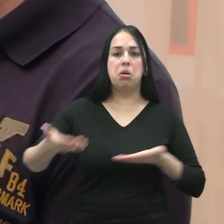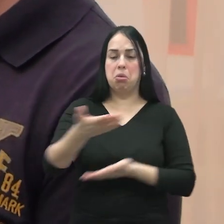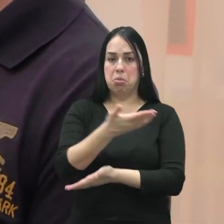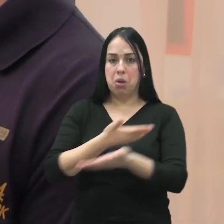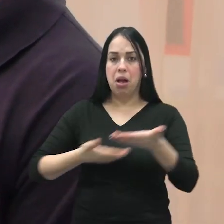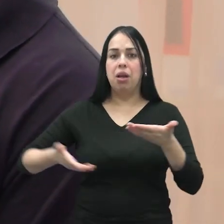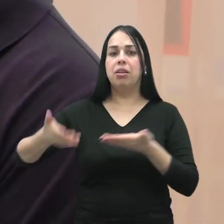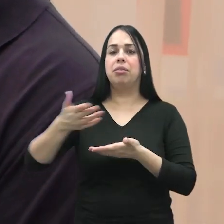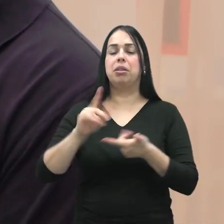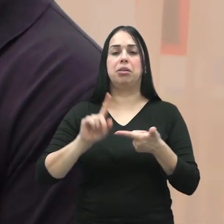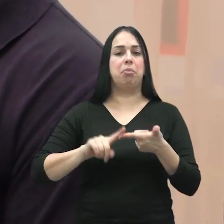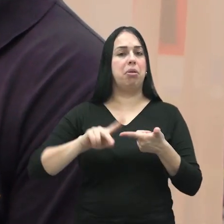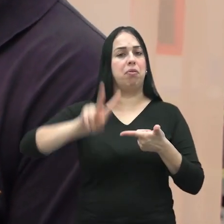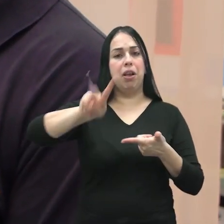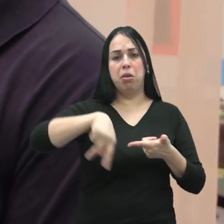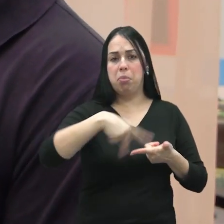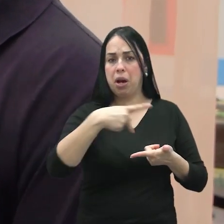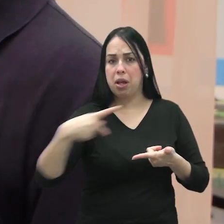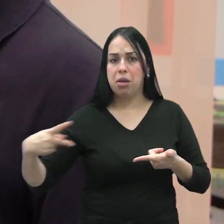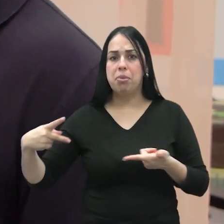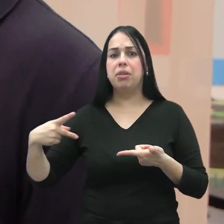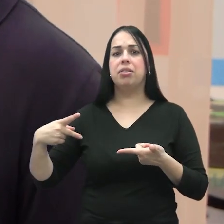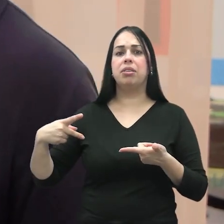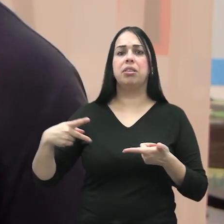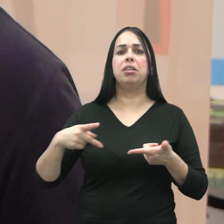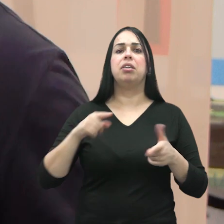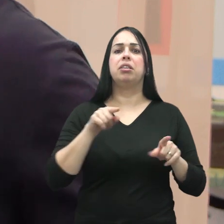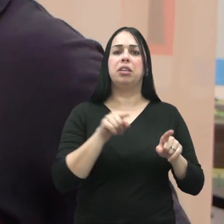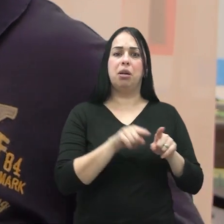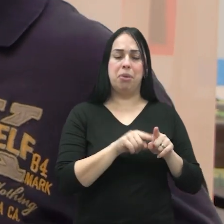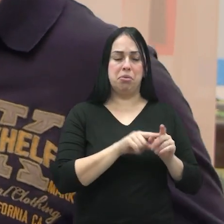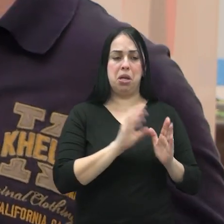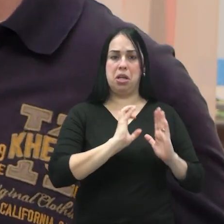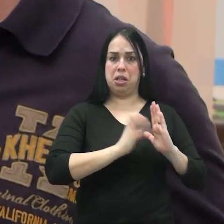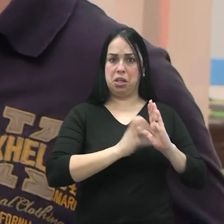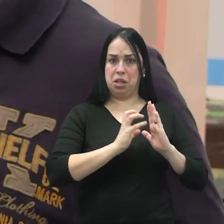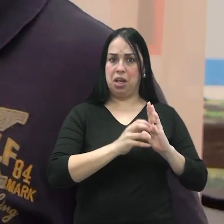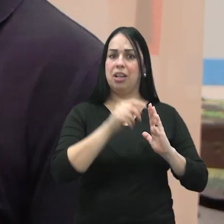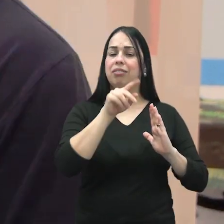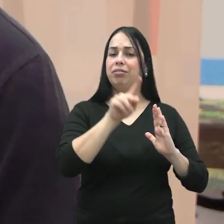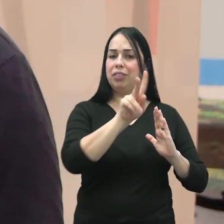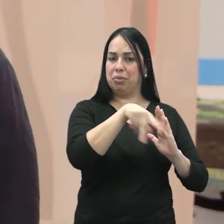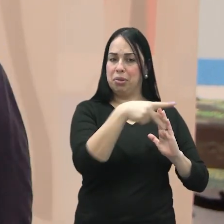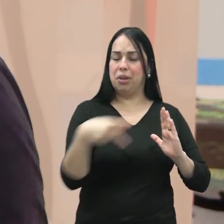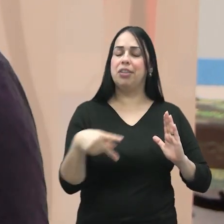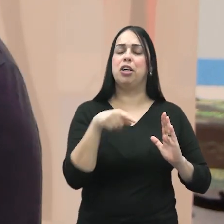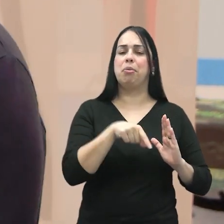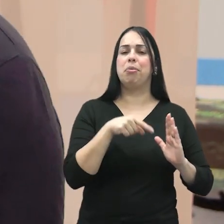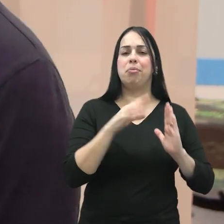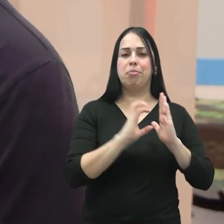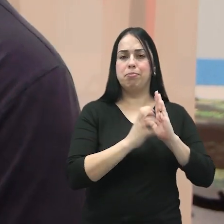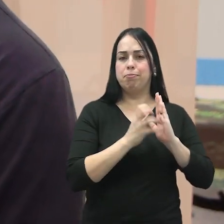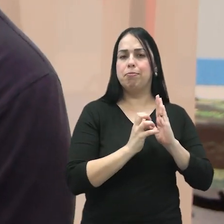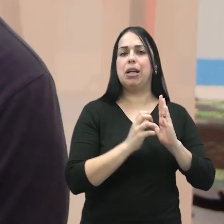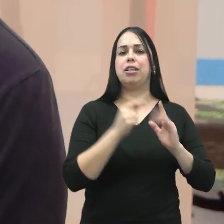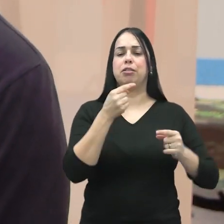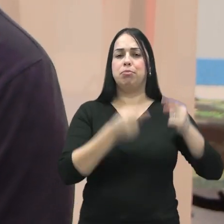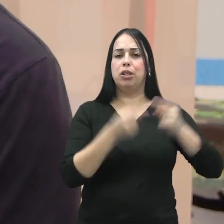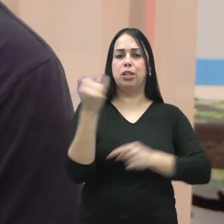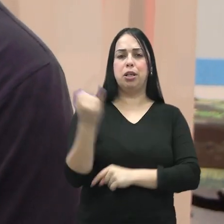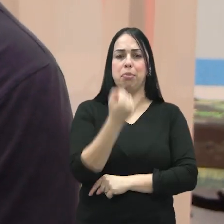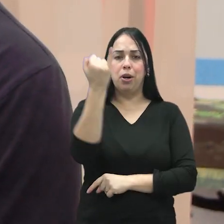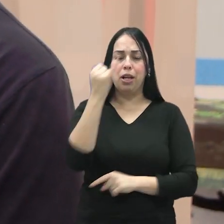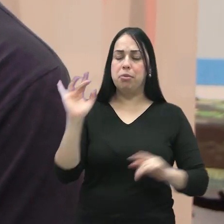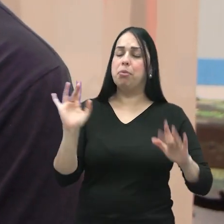Paulista e, é claro, o Vale do Paraíba, havia políticos aqui importantes já desde o Império e que vão, de alguma maneira, compor